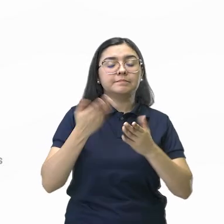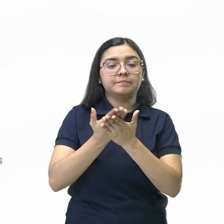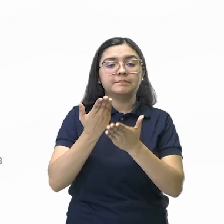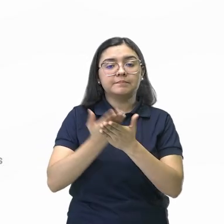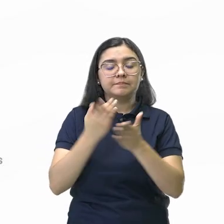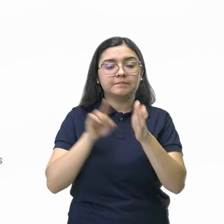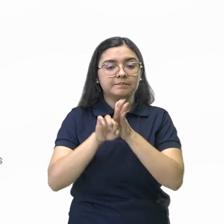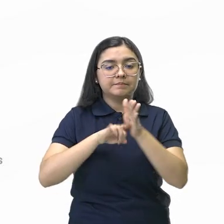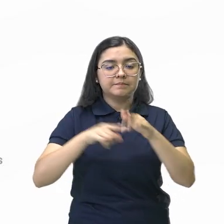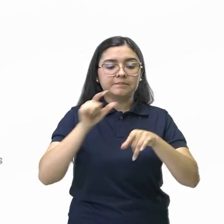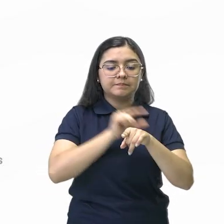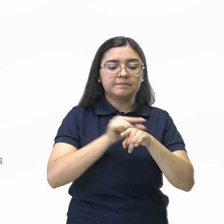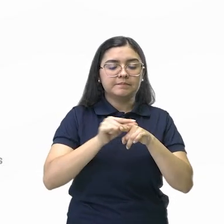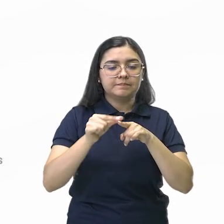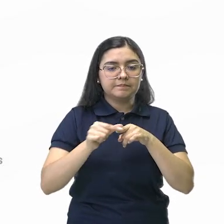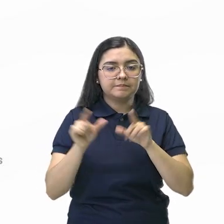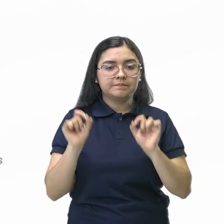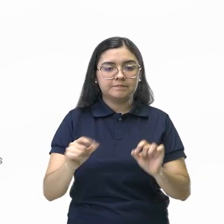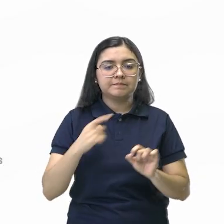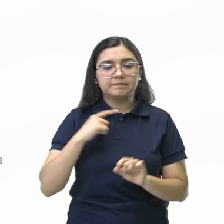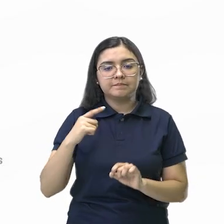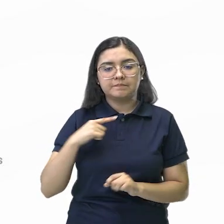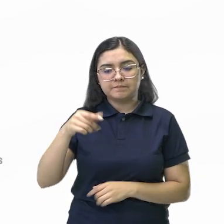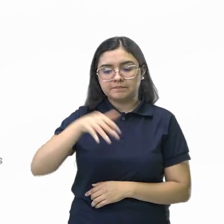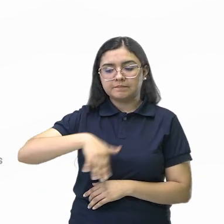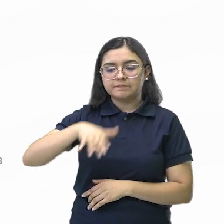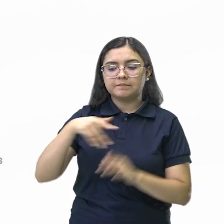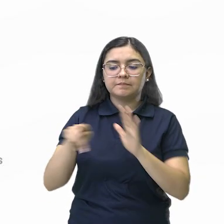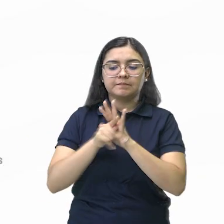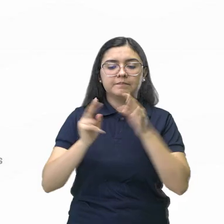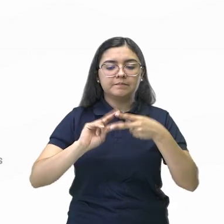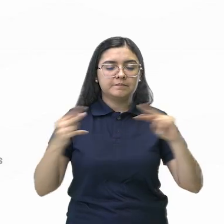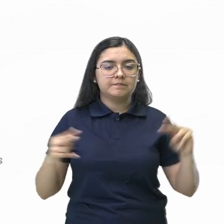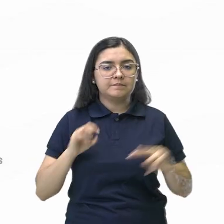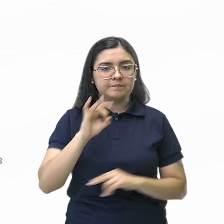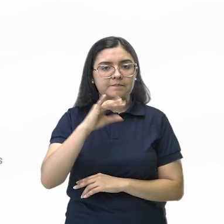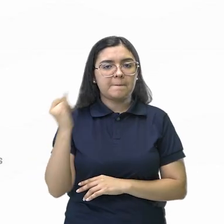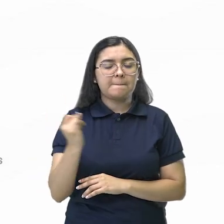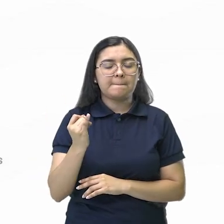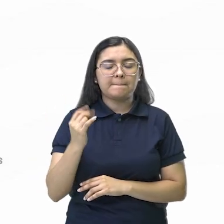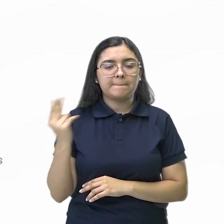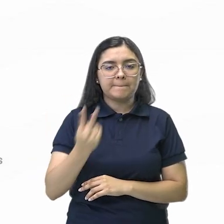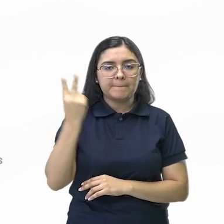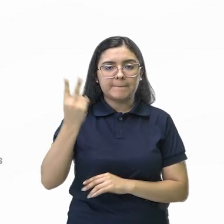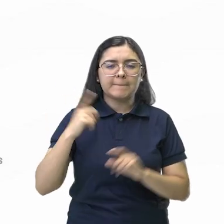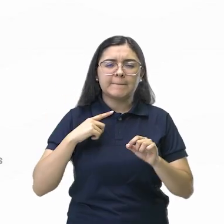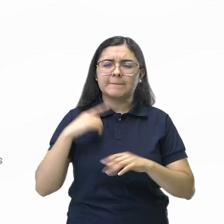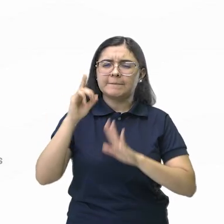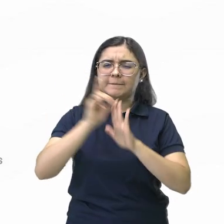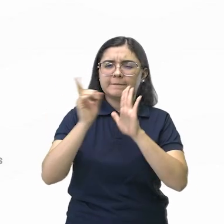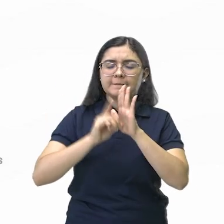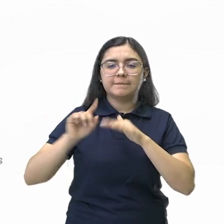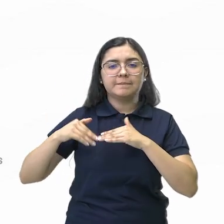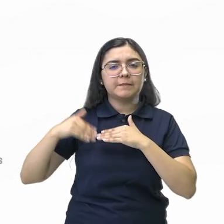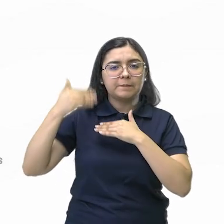da genética, embora só fossem valorizadas, né, décadas